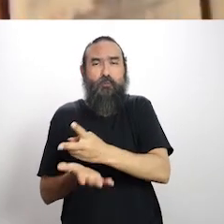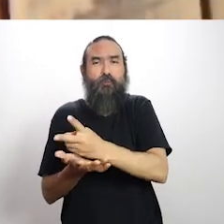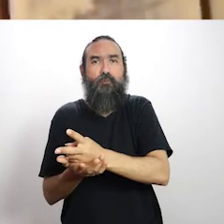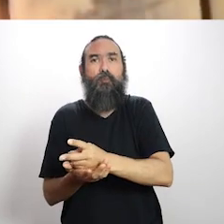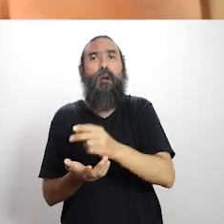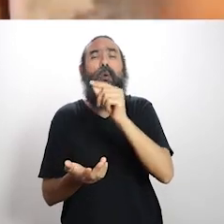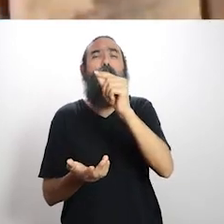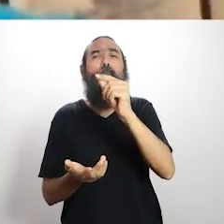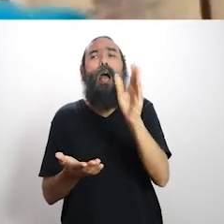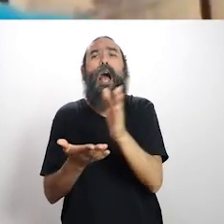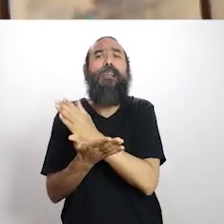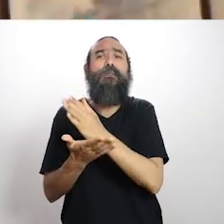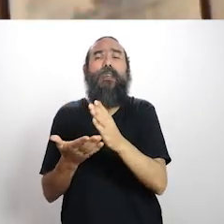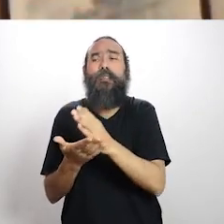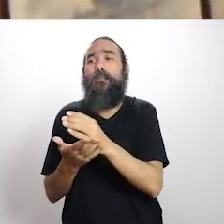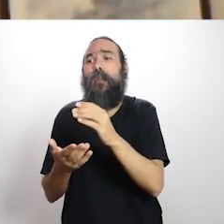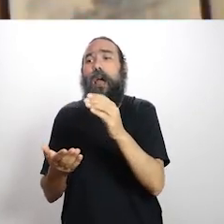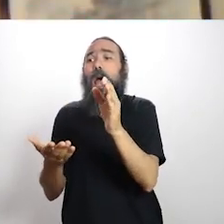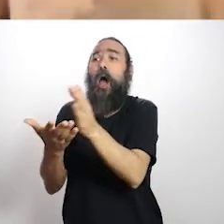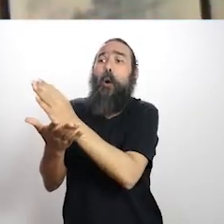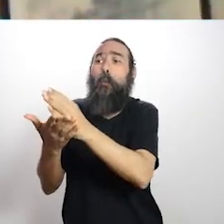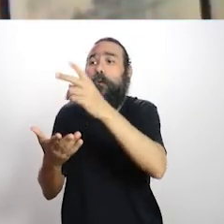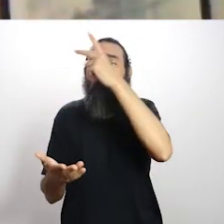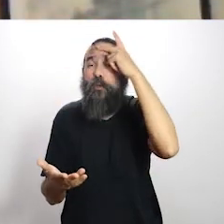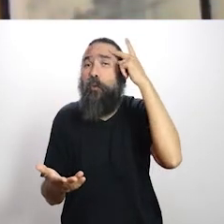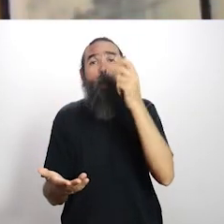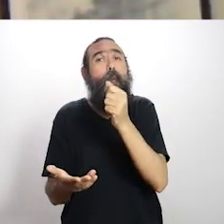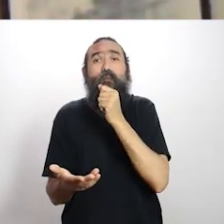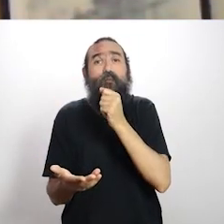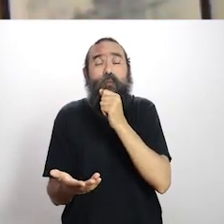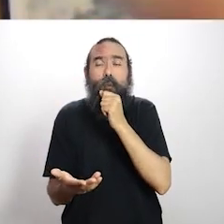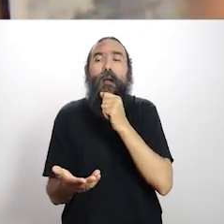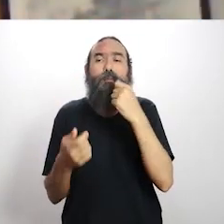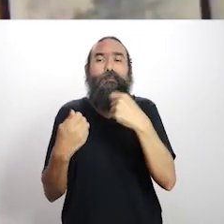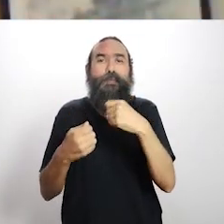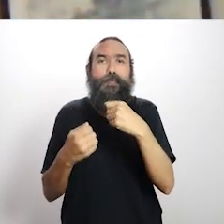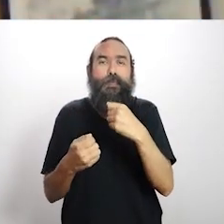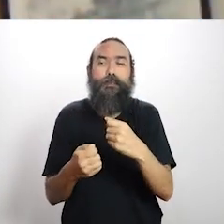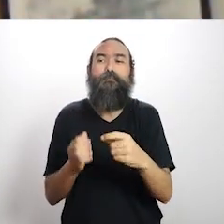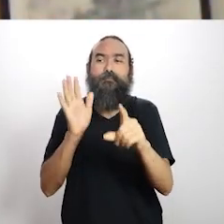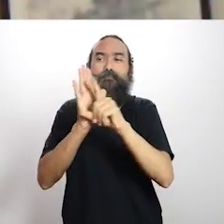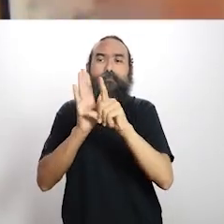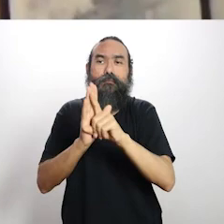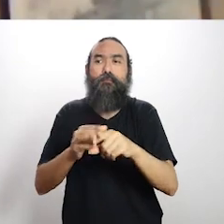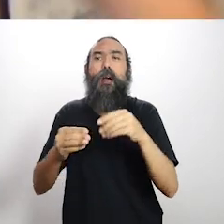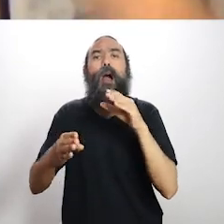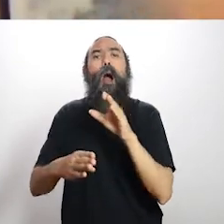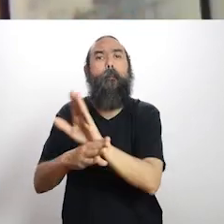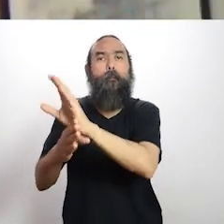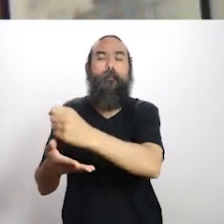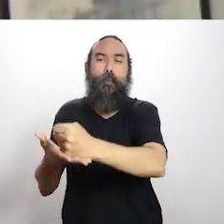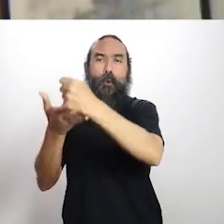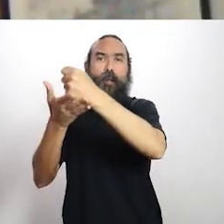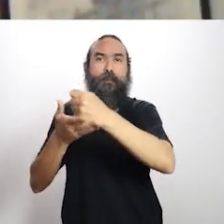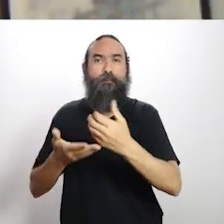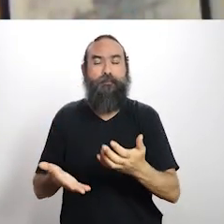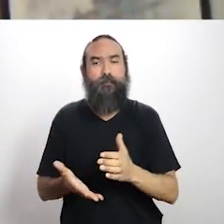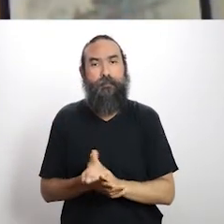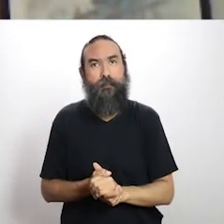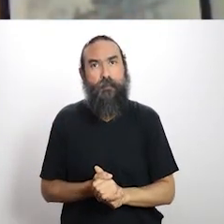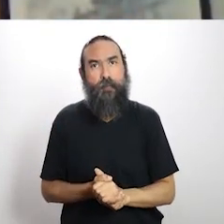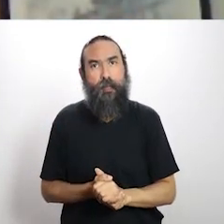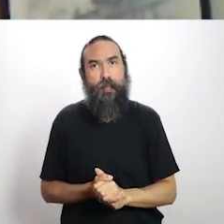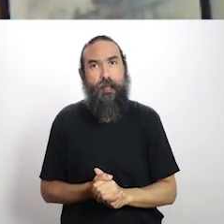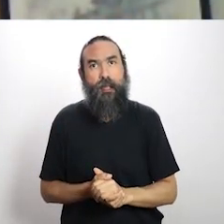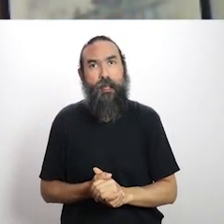que ter tido 28 mil reais de rendimento em 2018 até isso tem que ser trabalhador